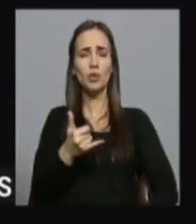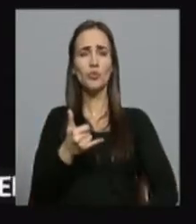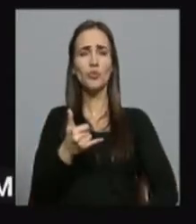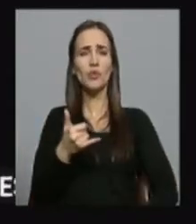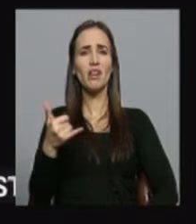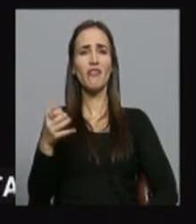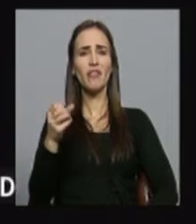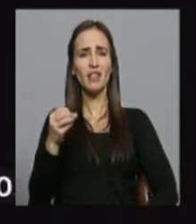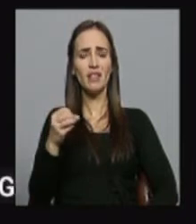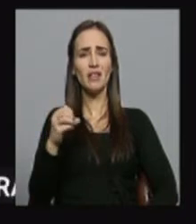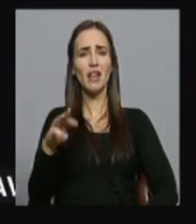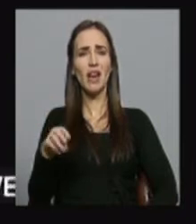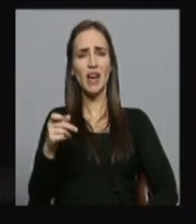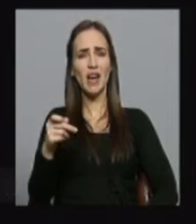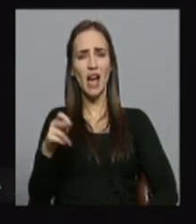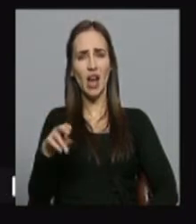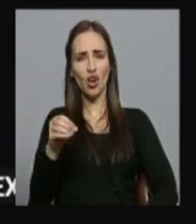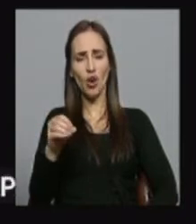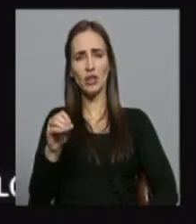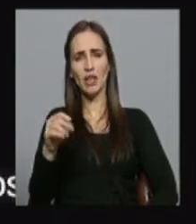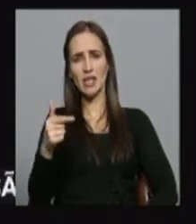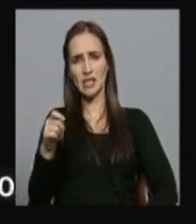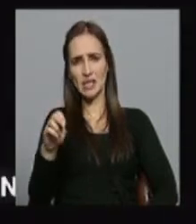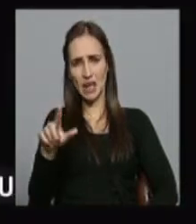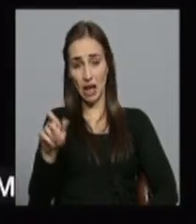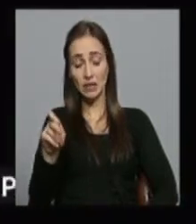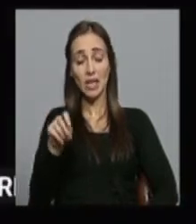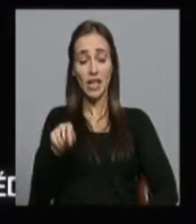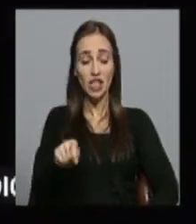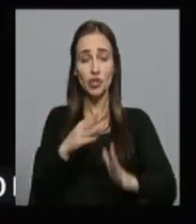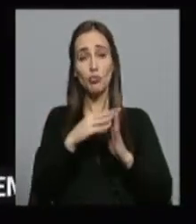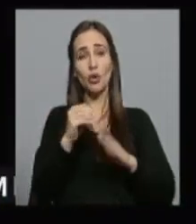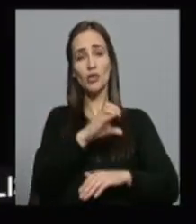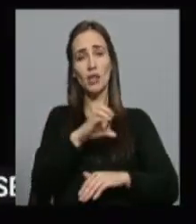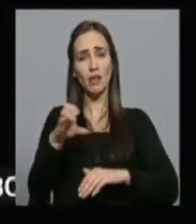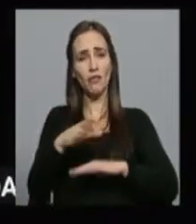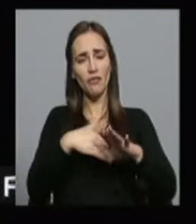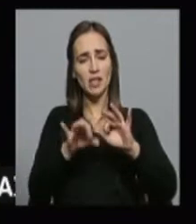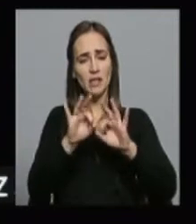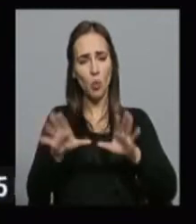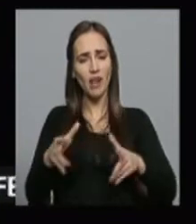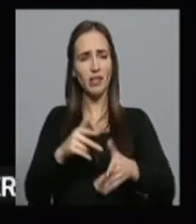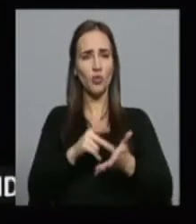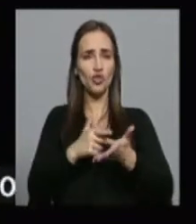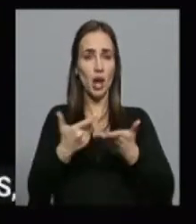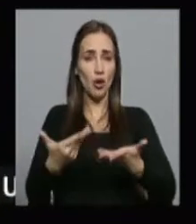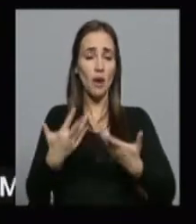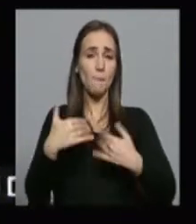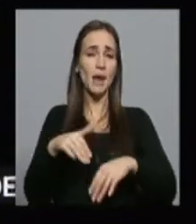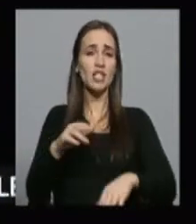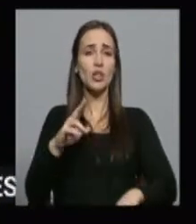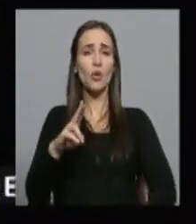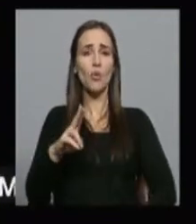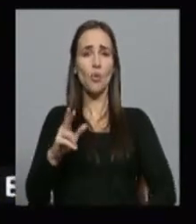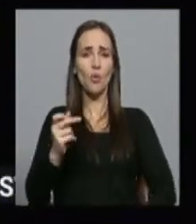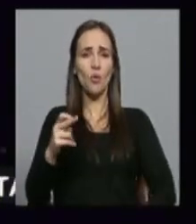nanoteslas. E agora o que faz este modelo teórico é o seguinte: vamos aplicar exatamente o mesmo conceito para a tecnologia atual, mas em Urano. E chegar a uma conclusão muito